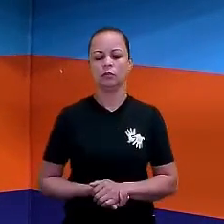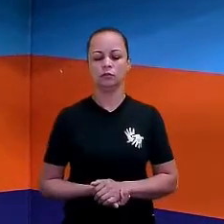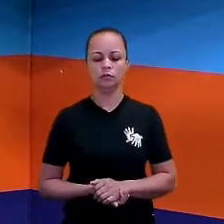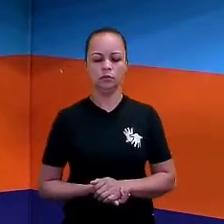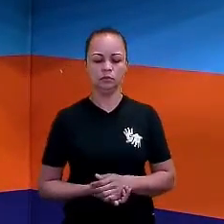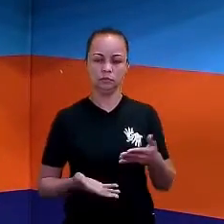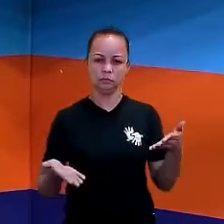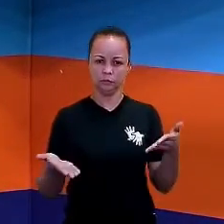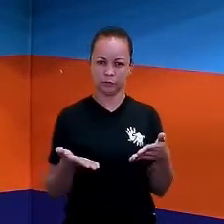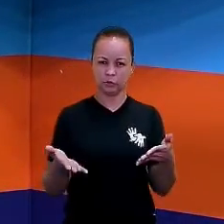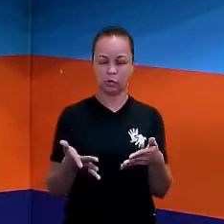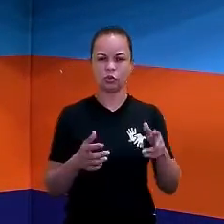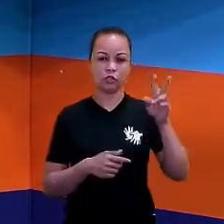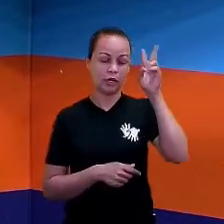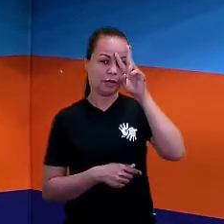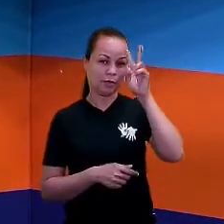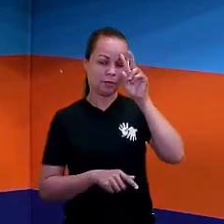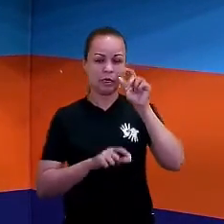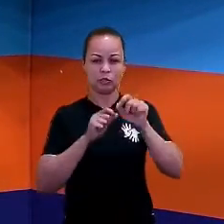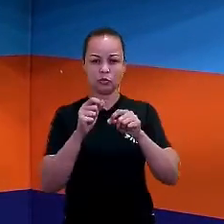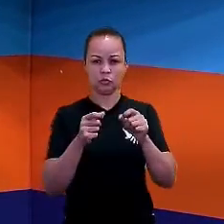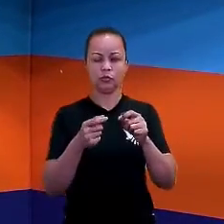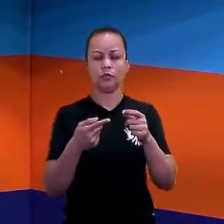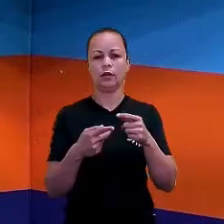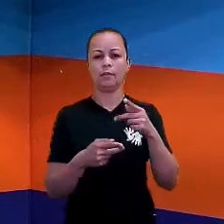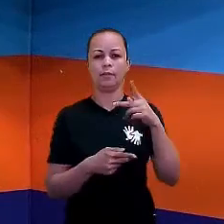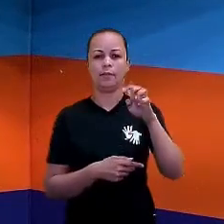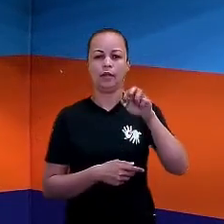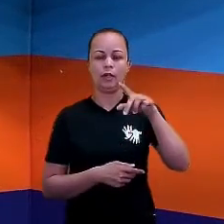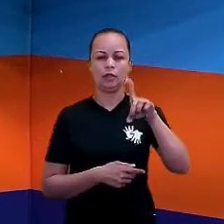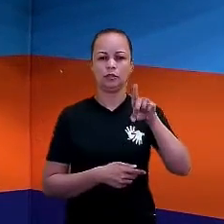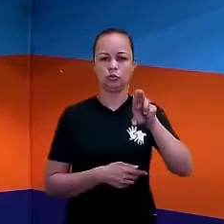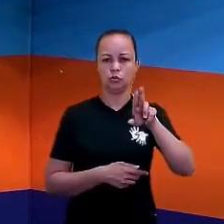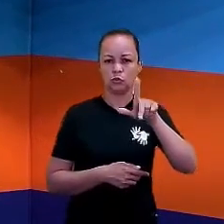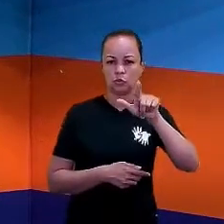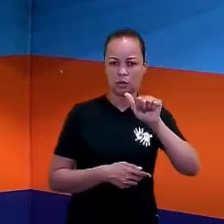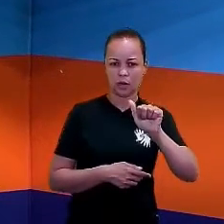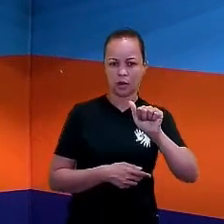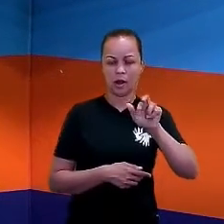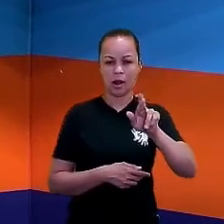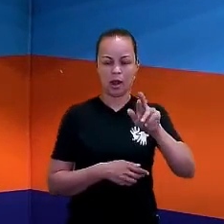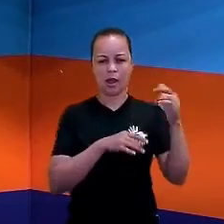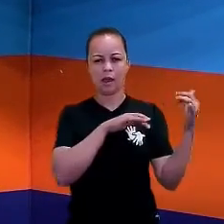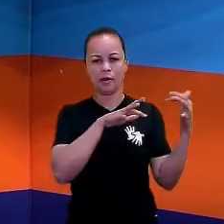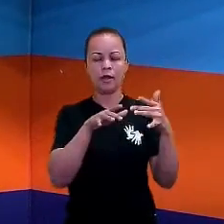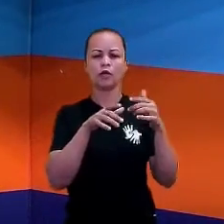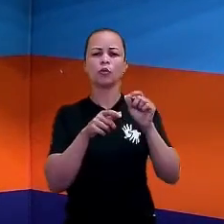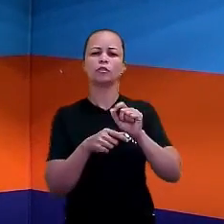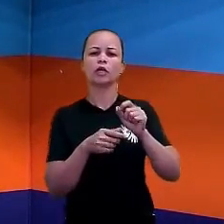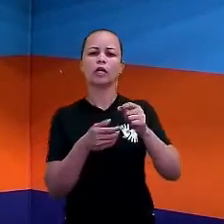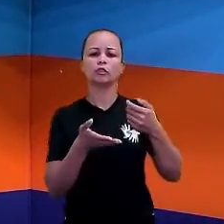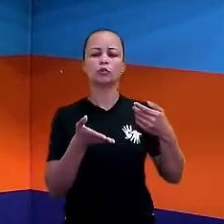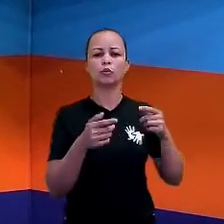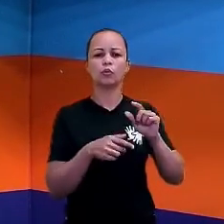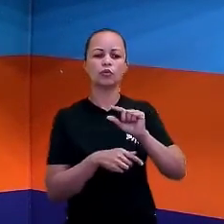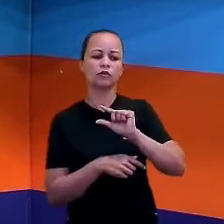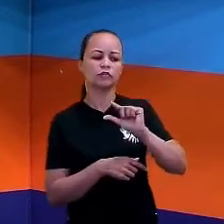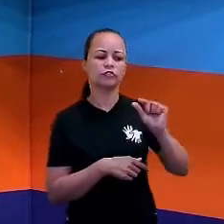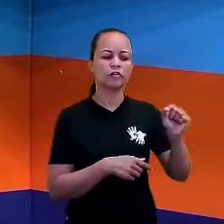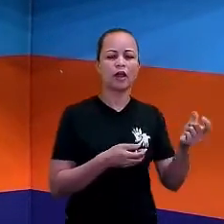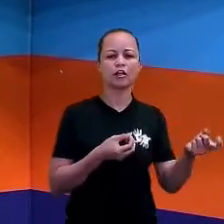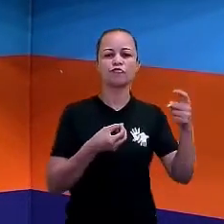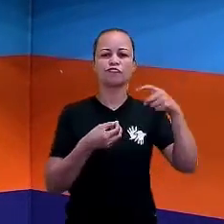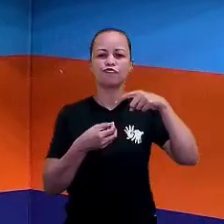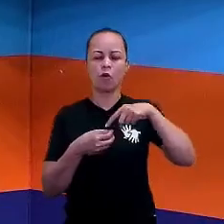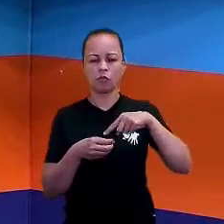gente hoje relembrou que é migração pendular, que é o ato da gente ir e vir ao mesmo dia, que é muito comum